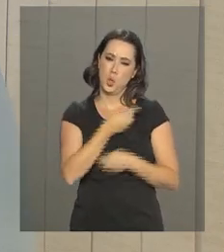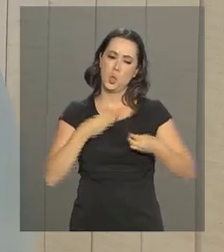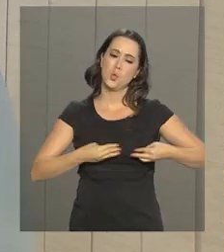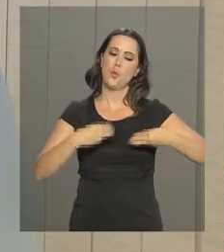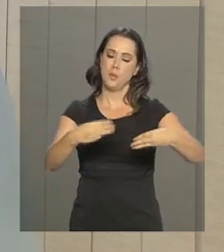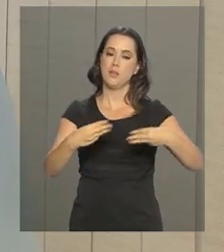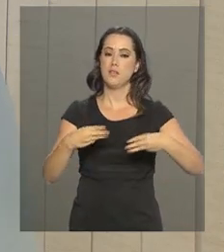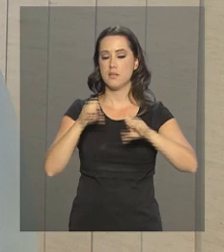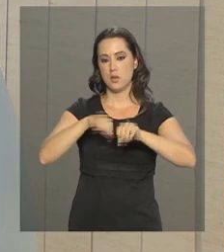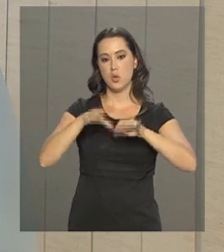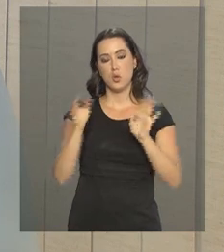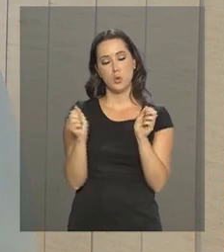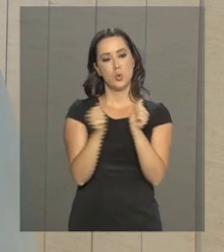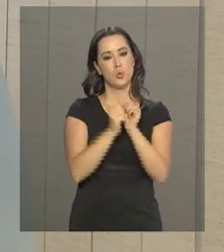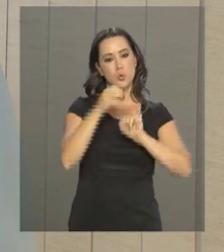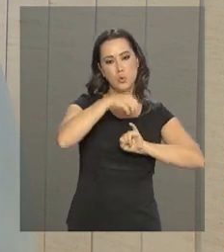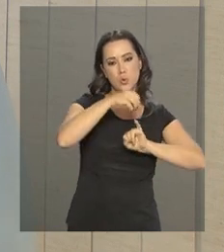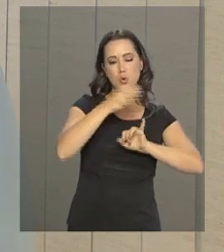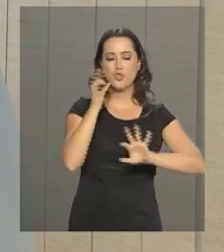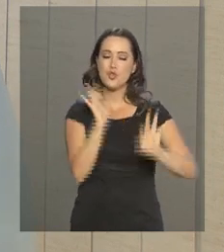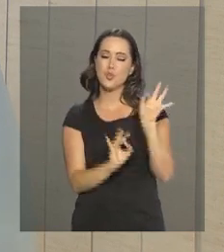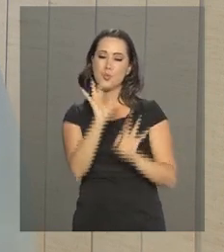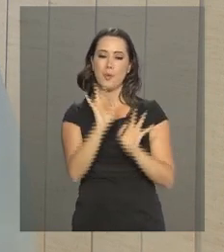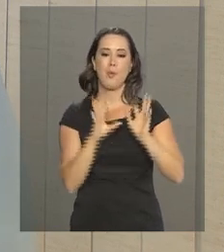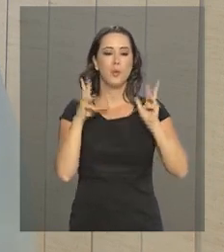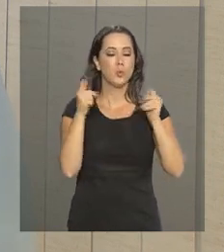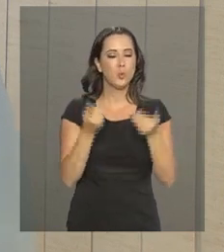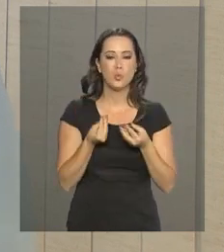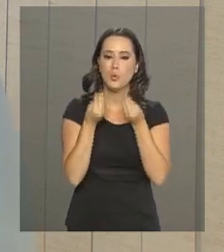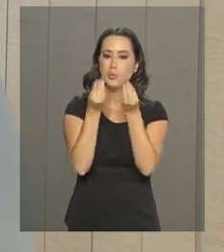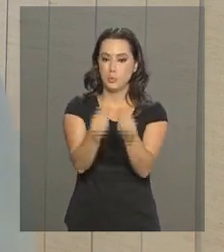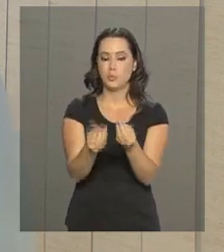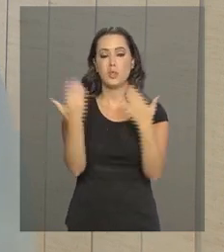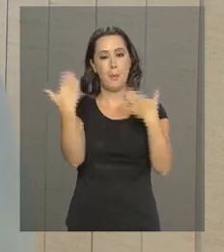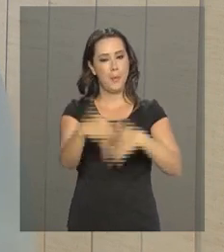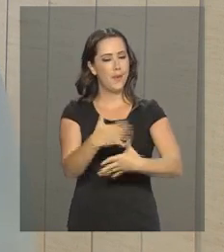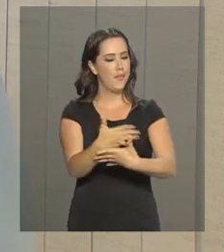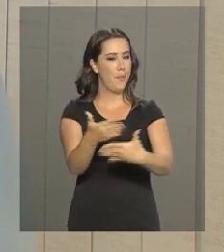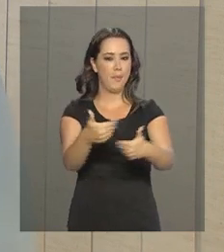ministro da educação do ineb nos preparando toda uma estrutura para aplicar essa prova da melhor maneira possível